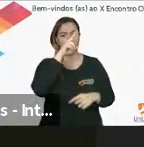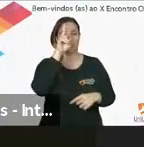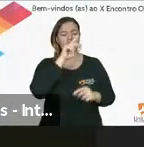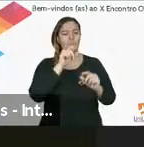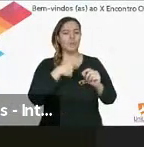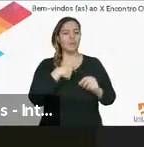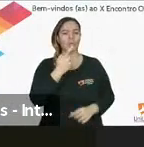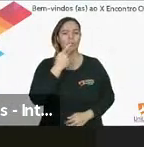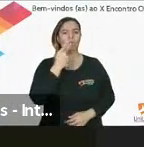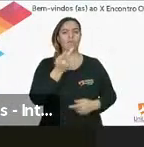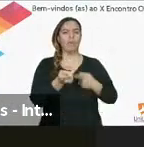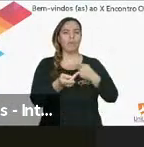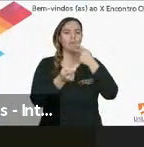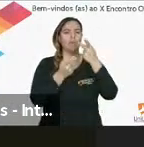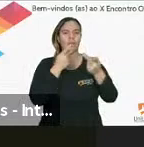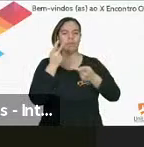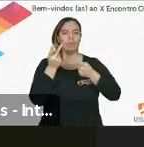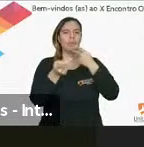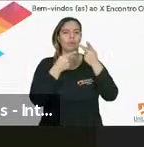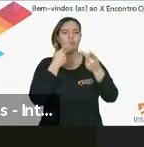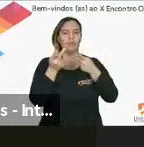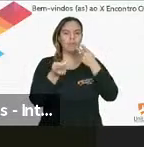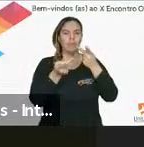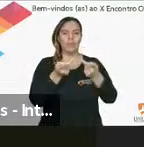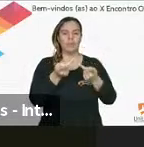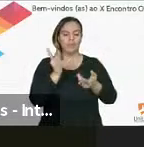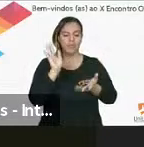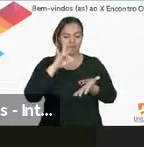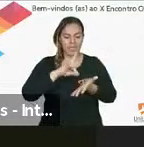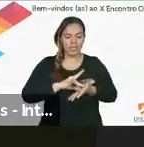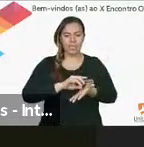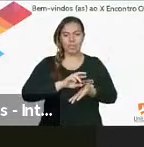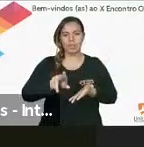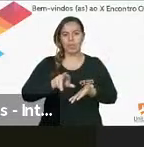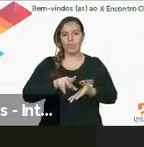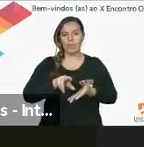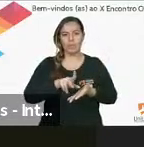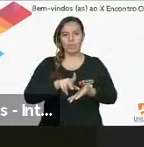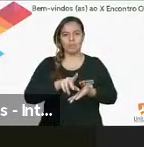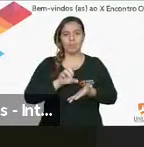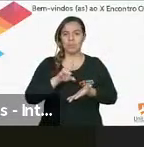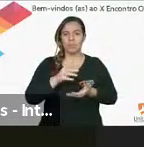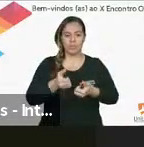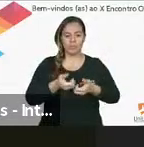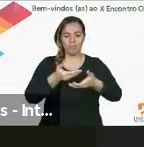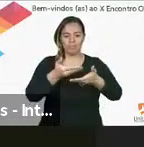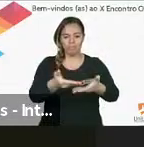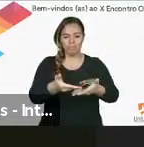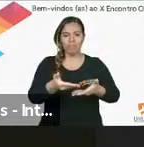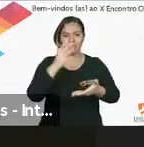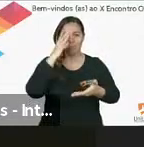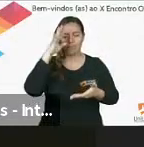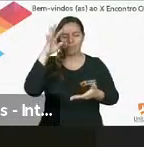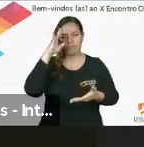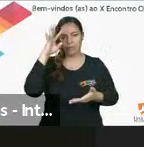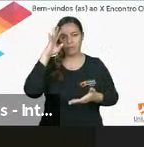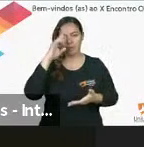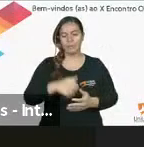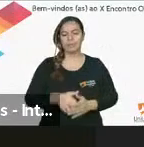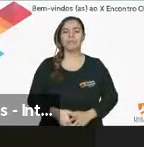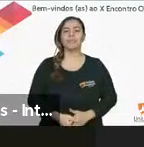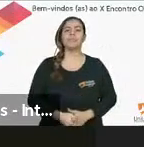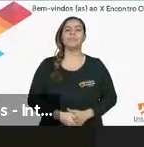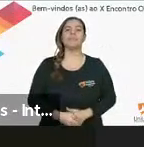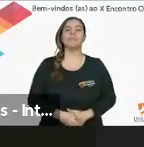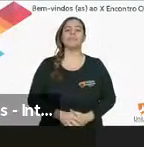falando não é a verdade, é um convite à reflexão. Como eu estou